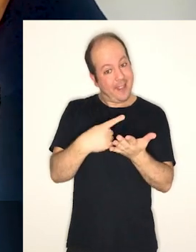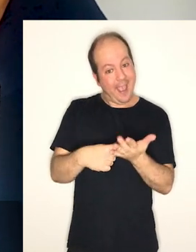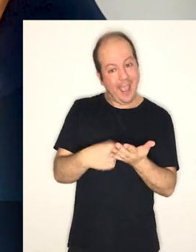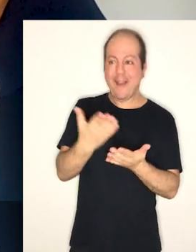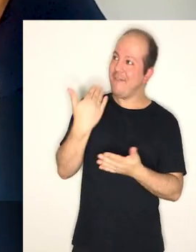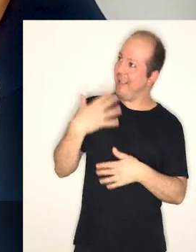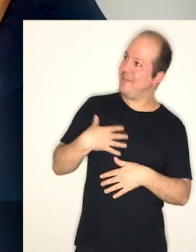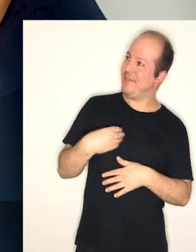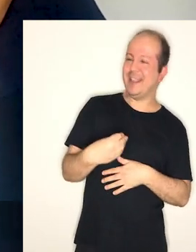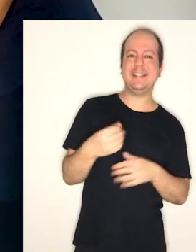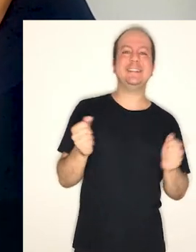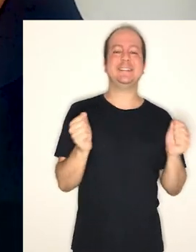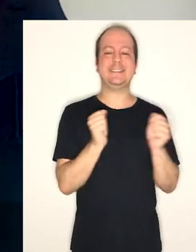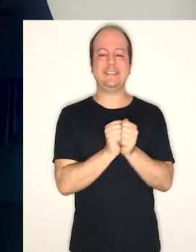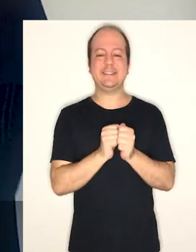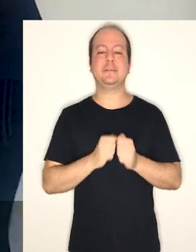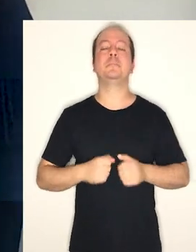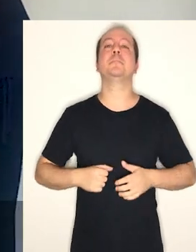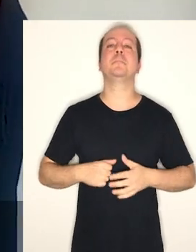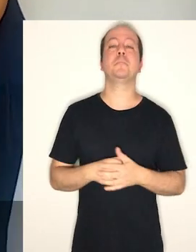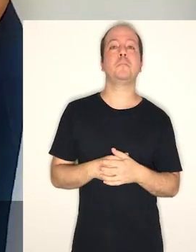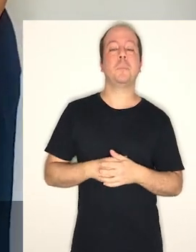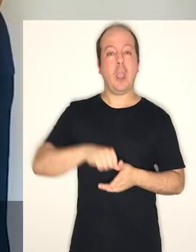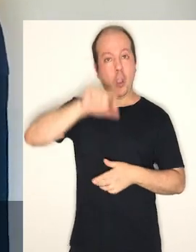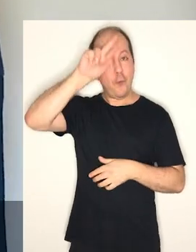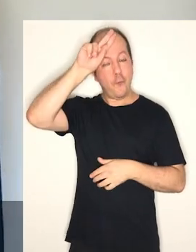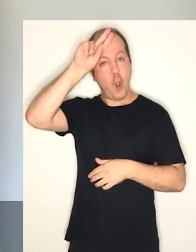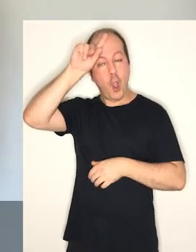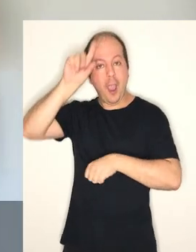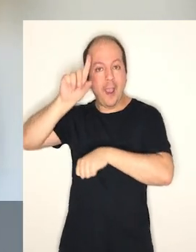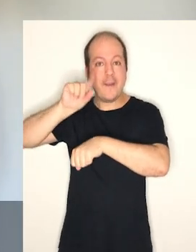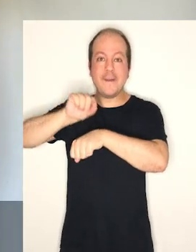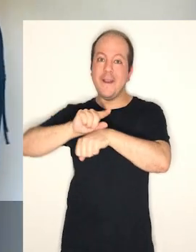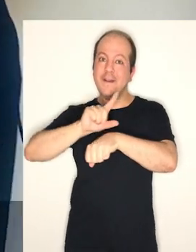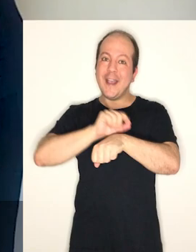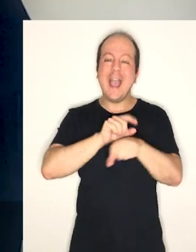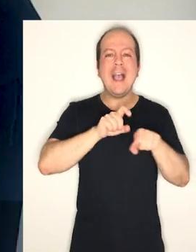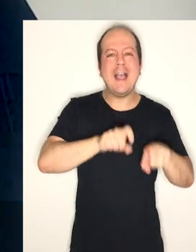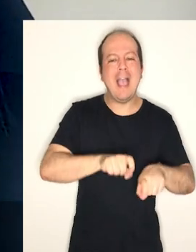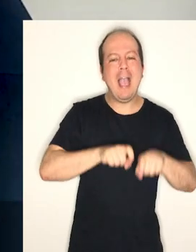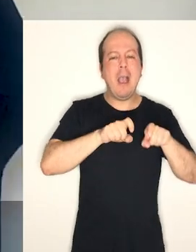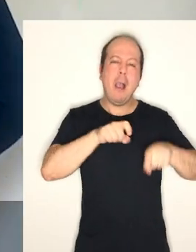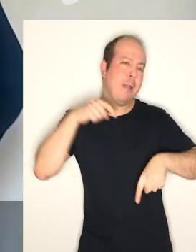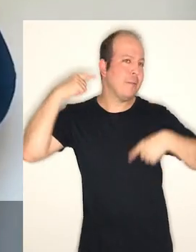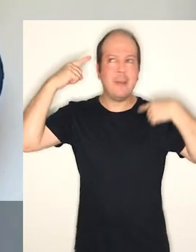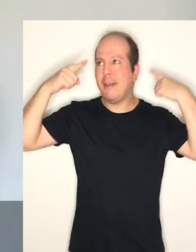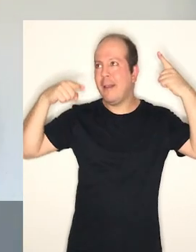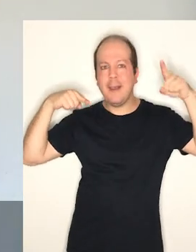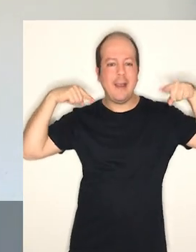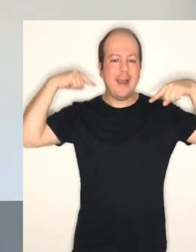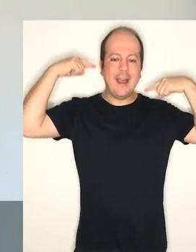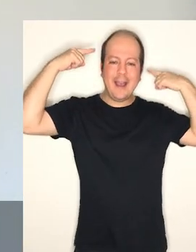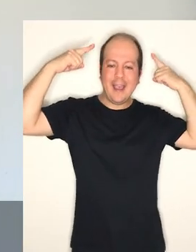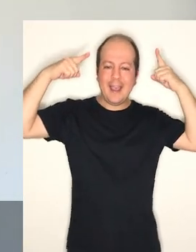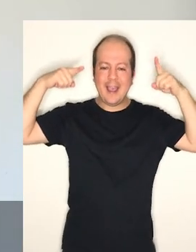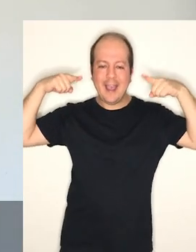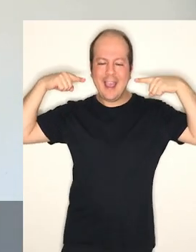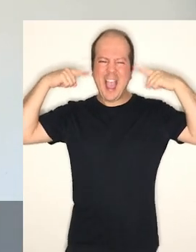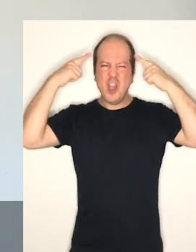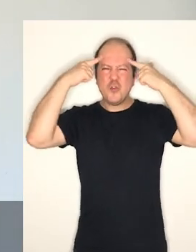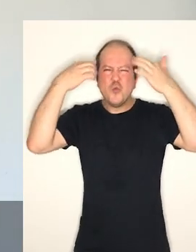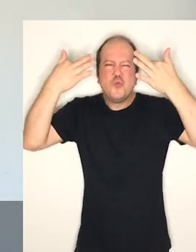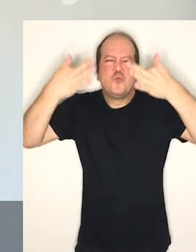comigo também, filho? Vamos brincar? Então vamos assim, ó. Formiguinha da roça enlouqueceu com a dor